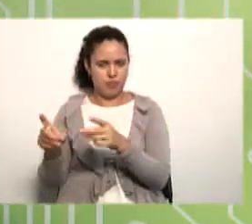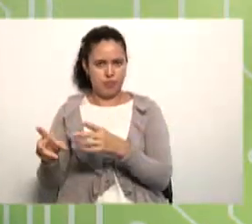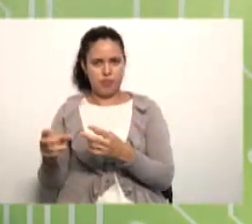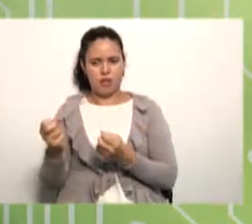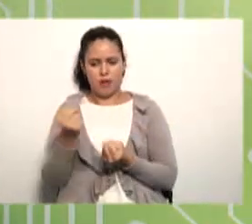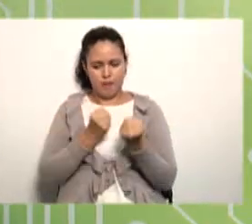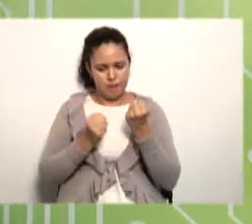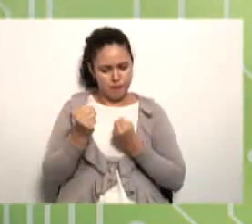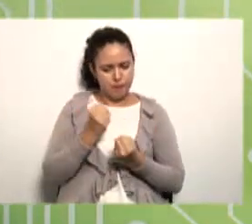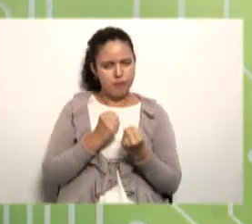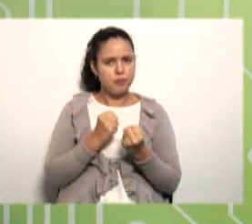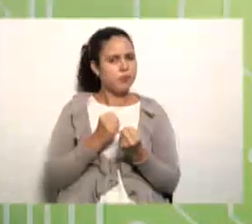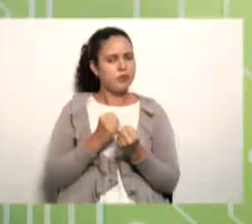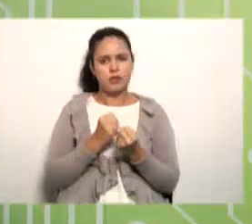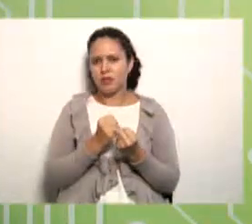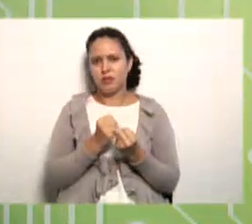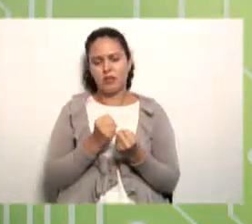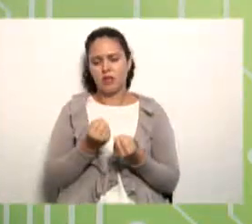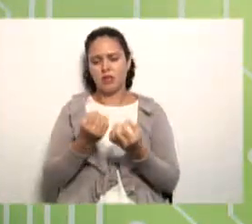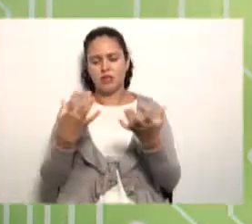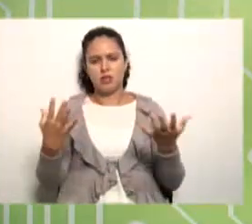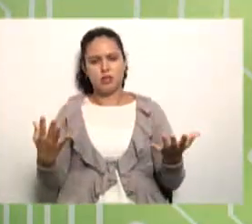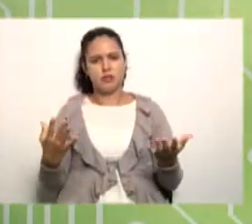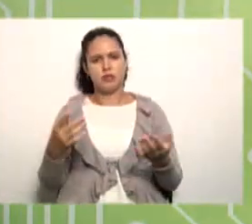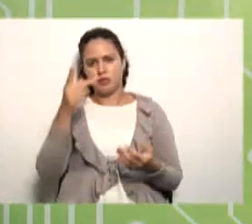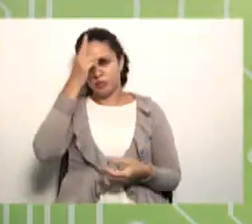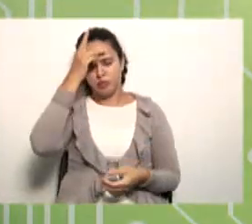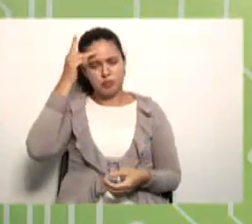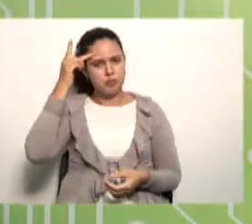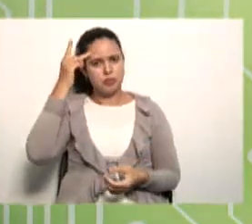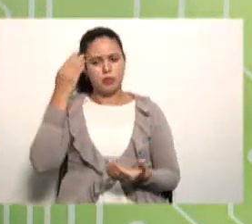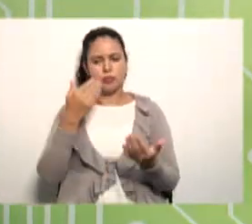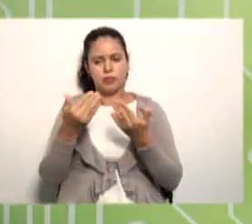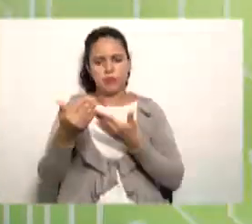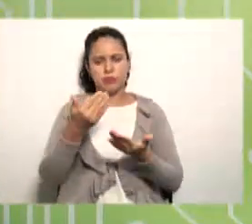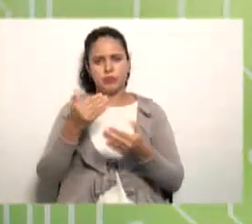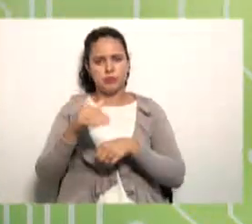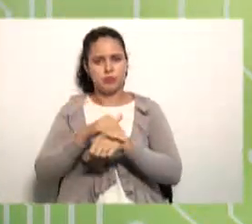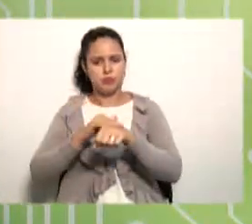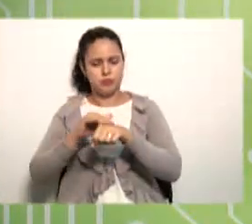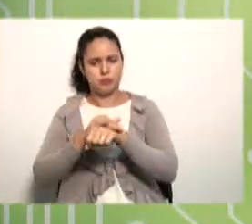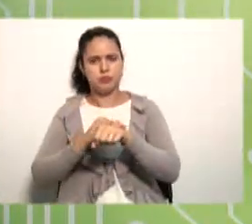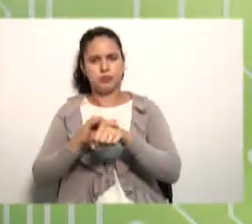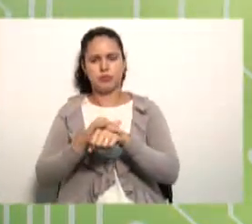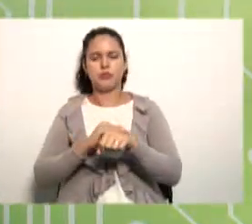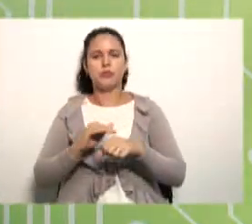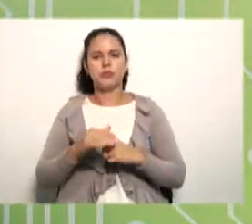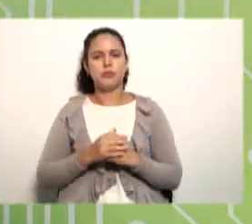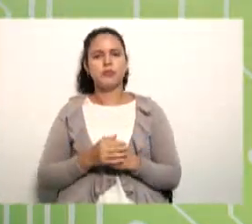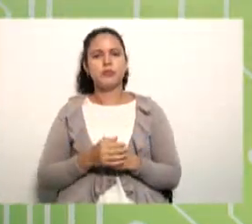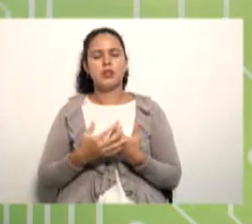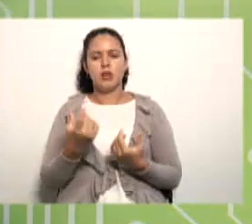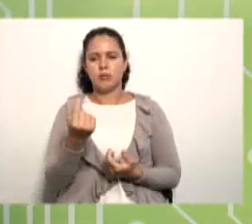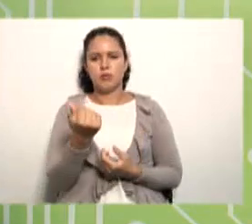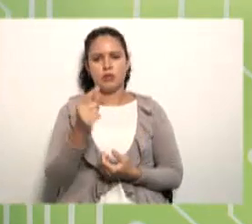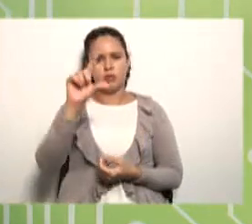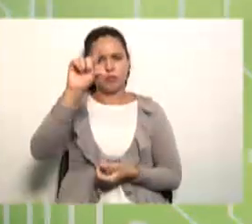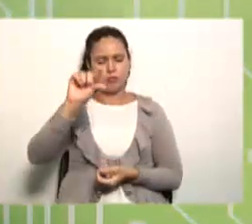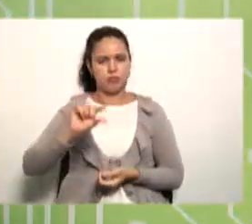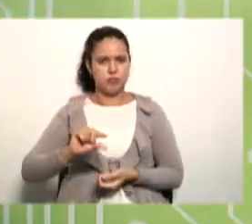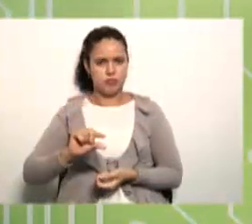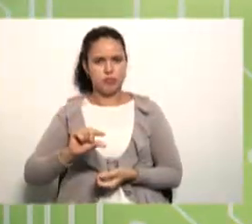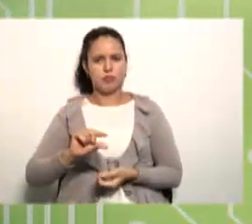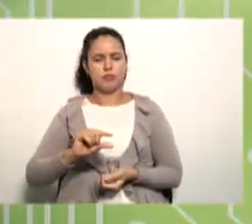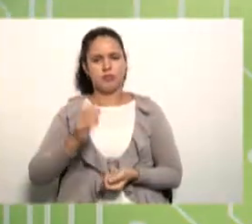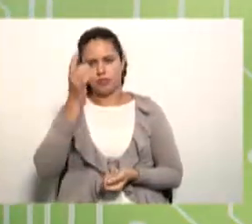muito grande, nem na mão do vendedor, nem na mão do comprador. A gente tem uma distribuição melhor do poder e por isso os preços normalmente são mais